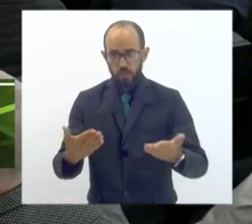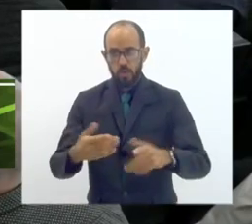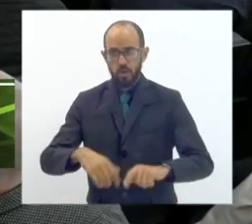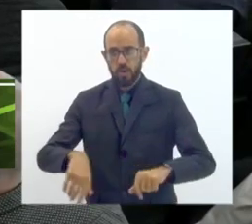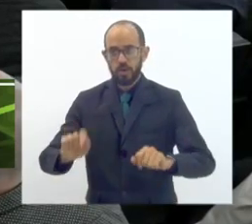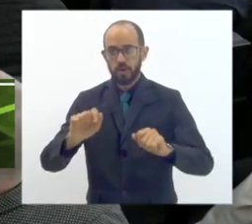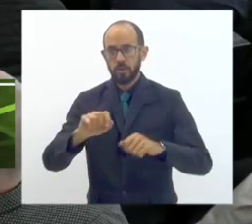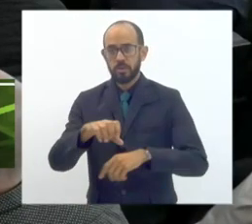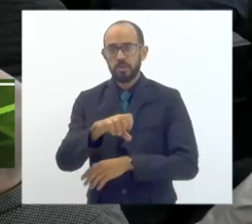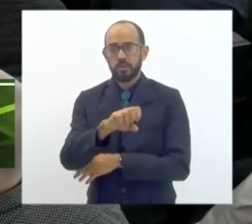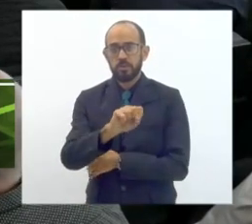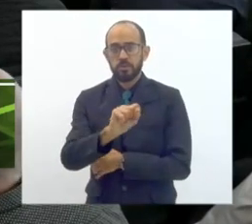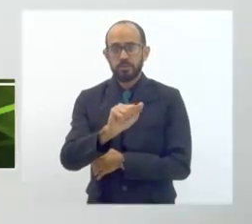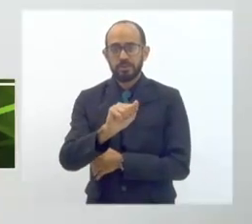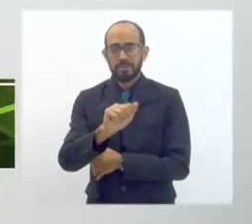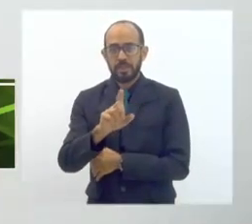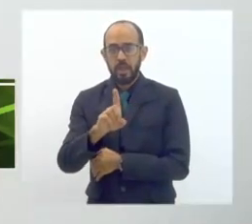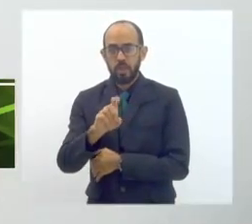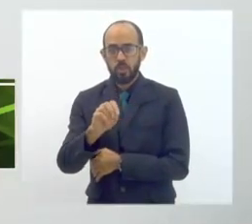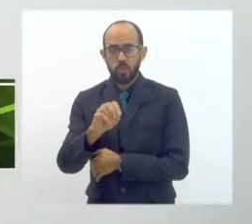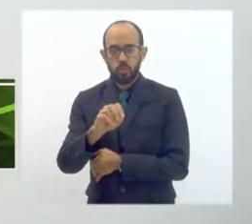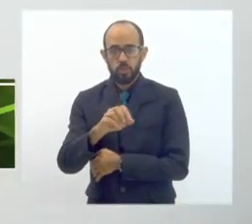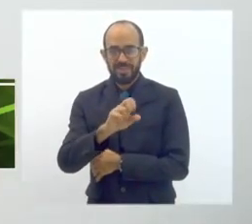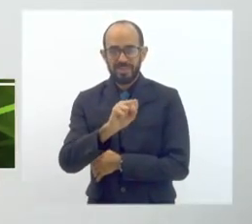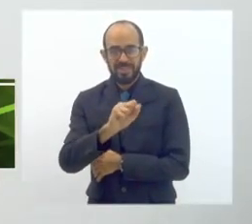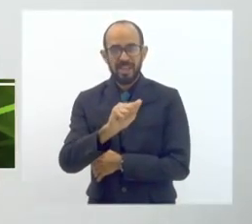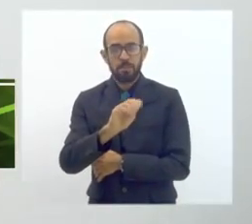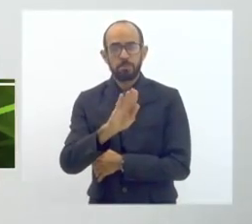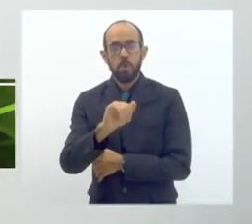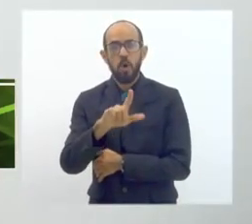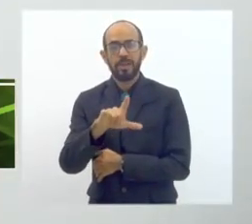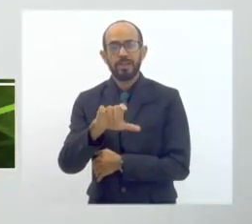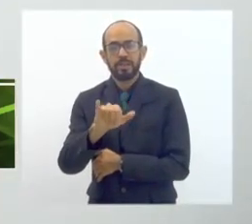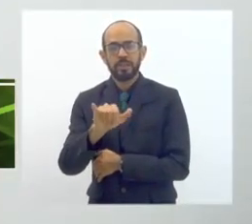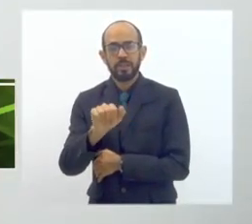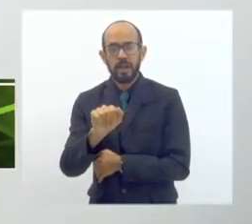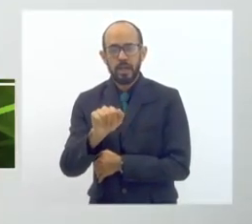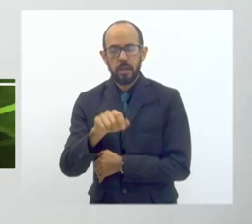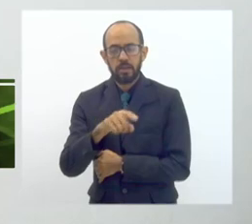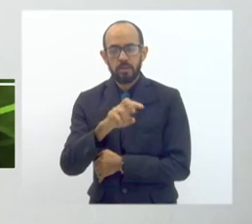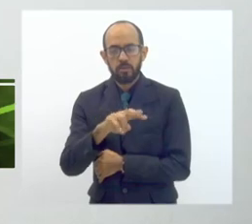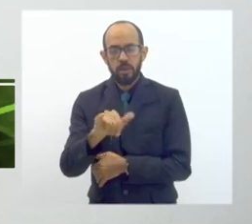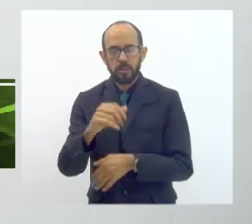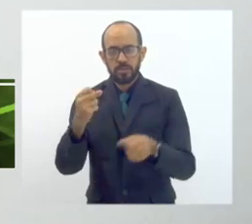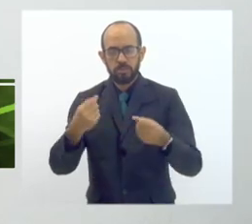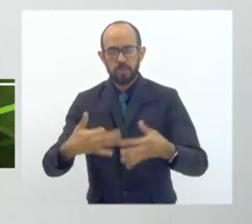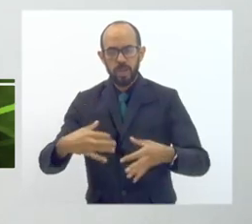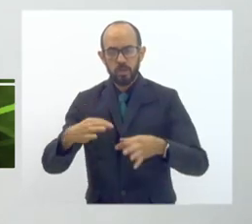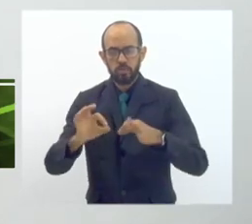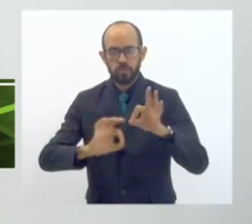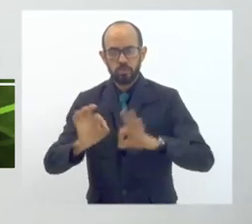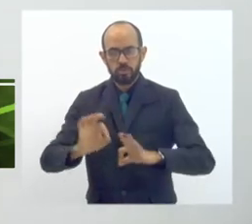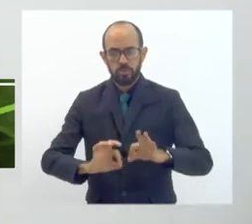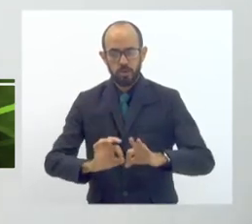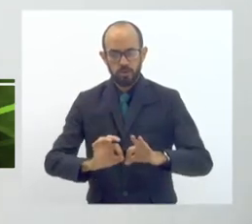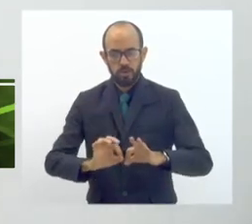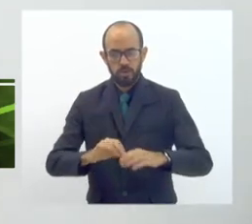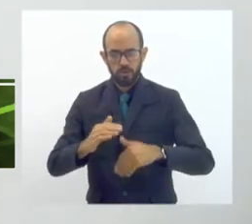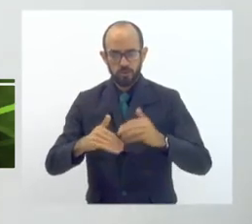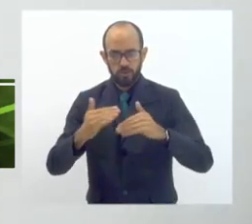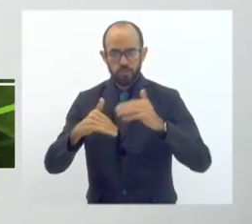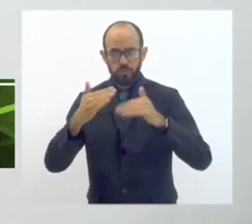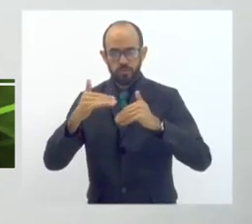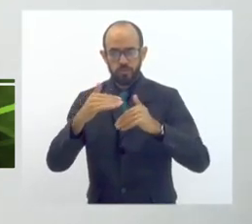Sábio Saboia, e vai falar sobre 2 projetos que estão em desenvolvimento. Então, esses projetos em desenvolvimento, o Sábio é um